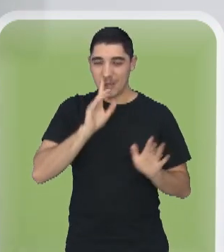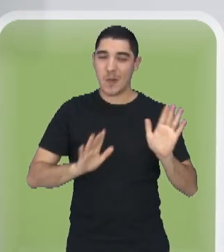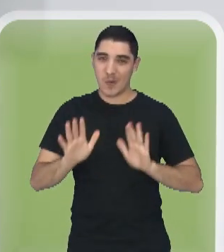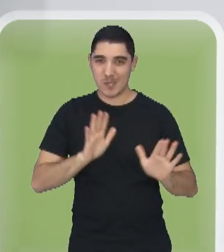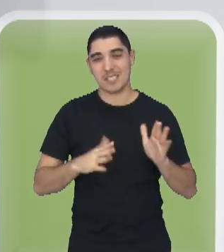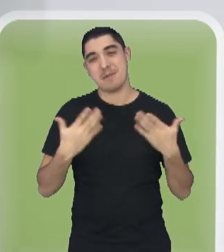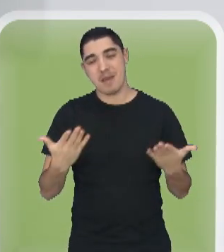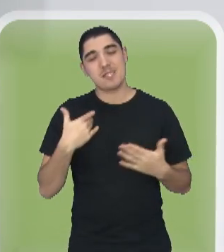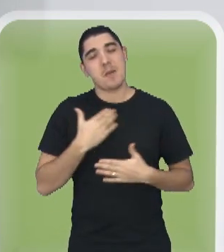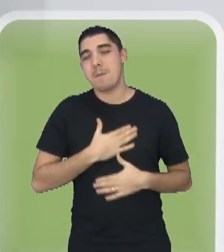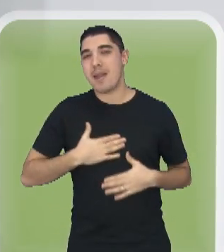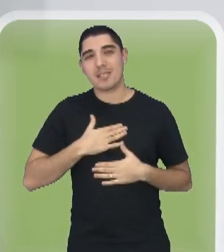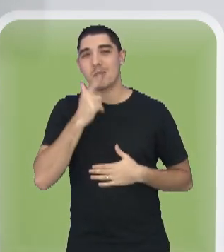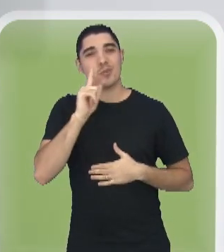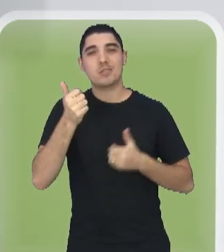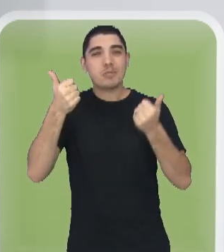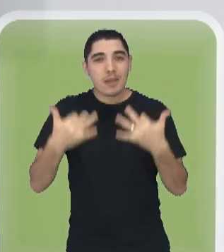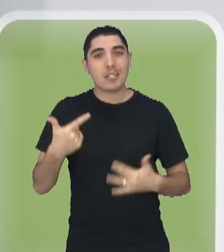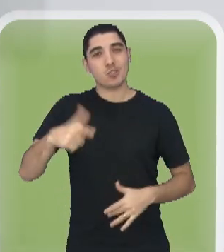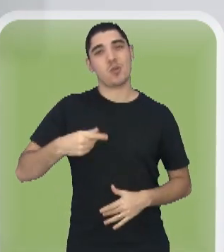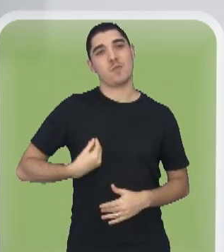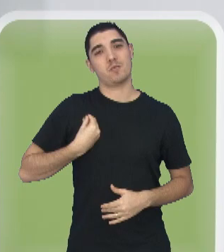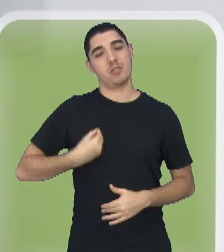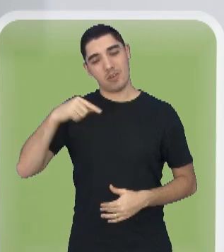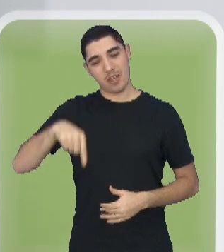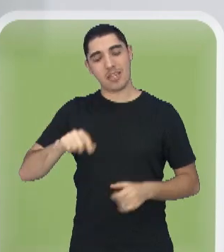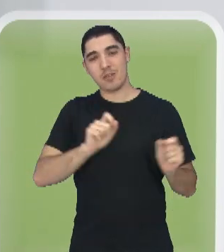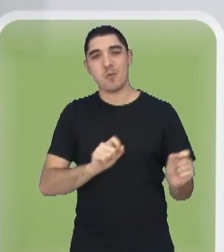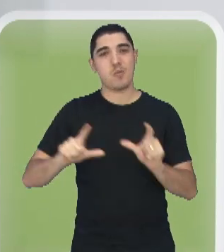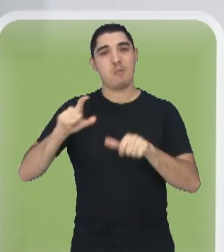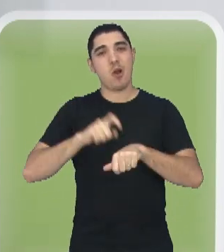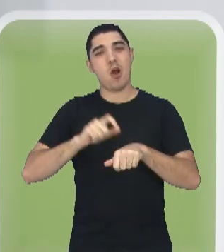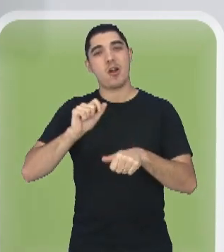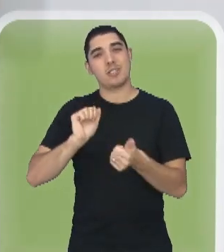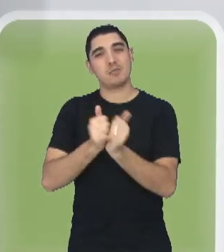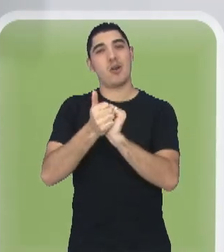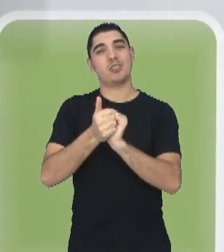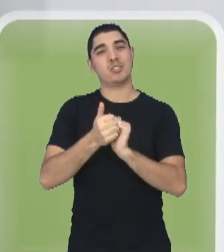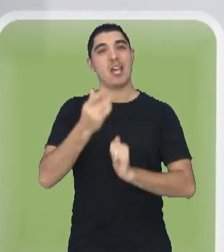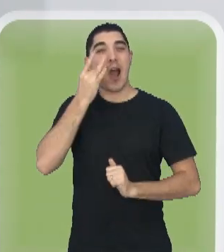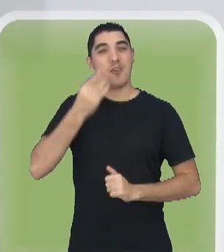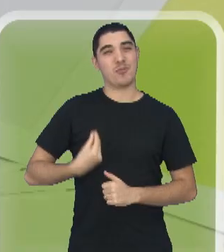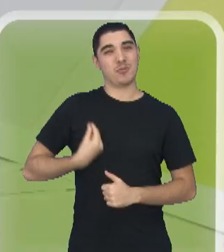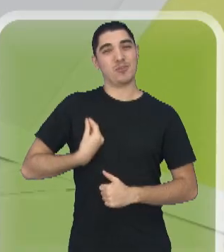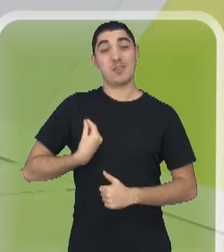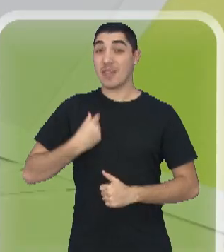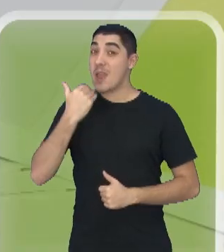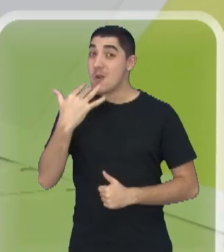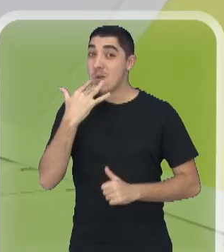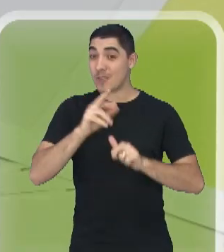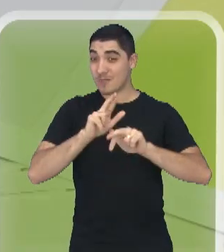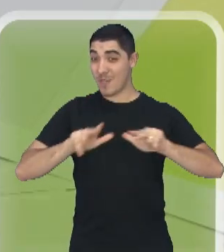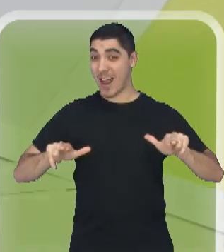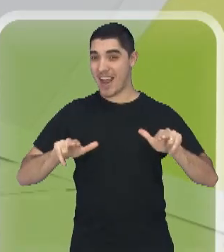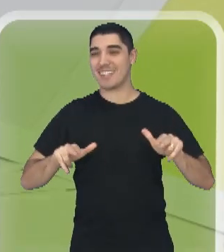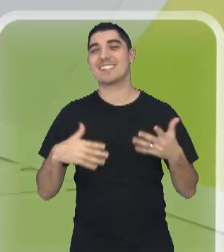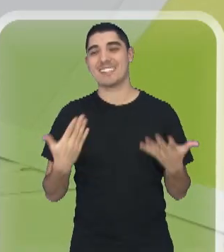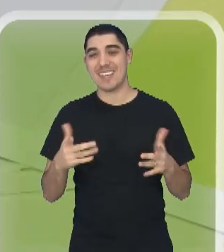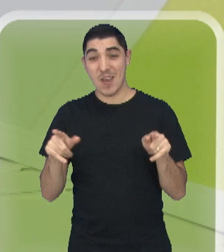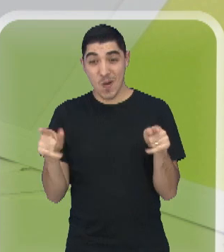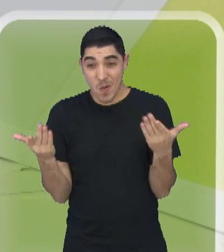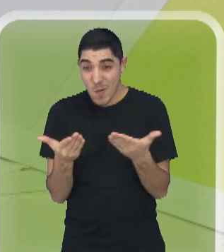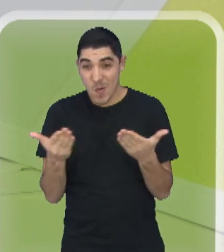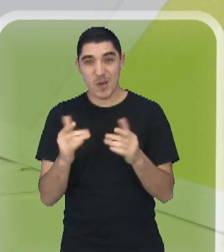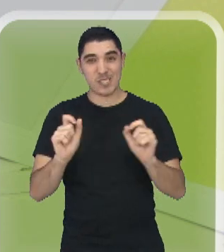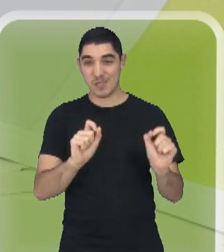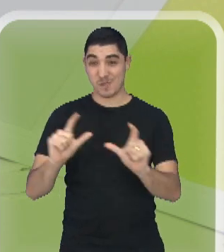Como sempre, é um prazer inenarrável estar em mais uma Hora do Esporte, ao vivo, a cores, com muitas cores. Com muitas cores, um espetáculo. Nosso retorno hoje está